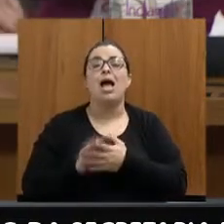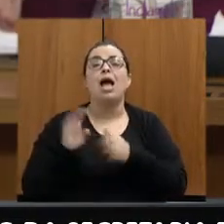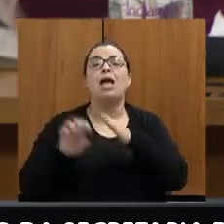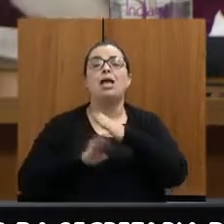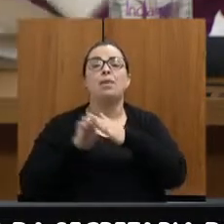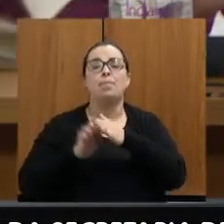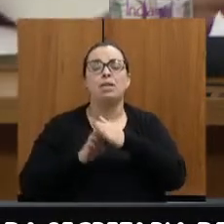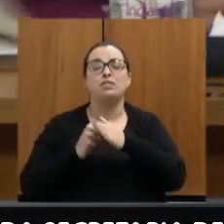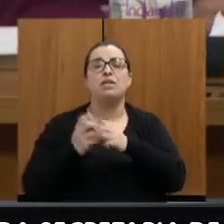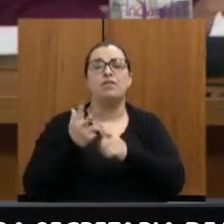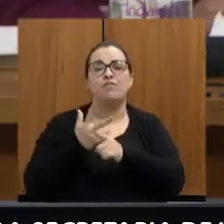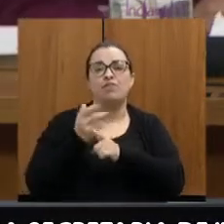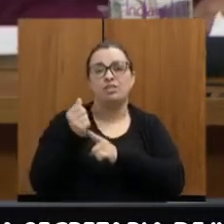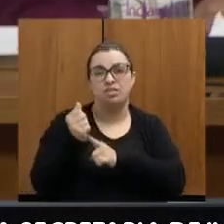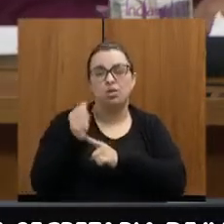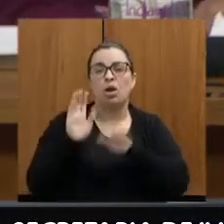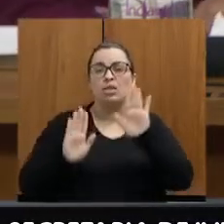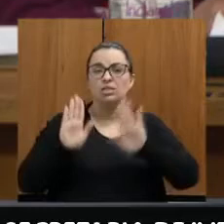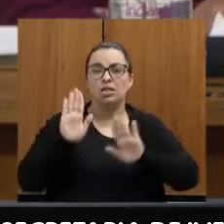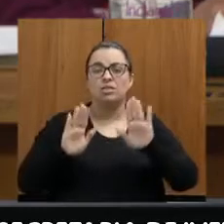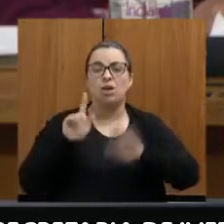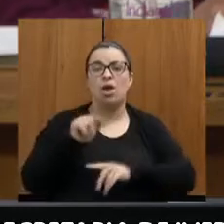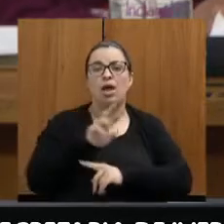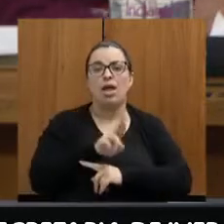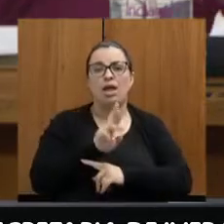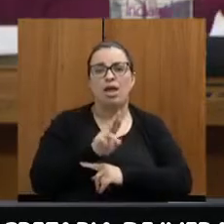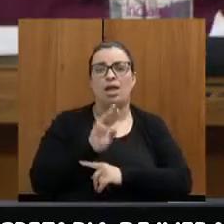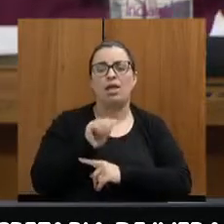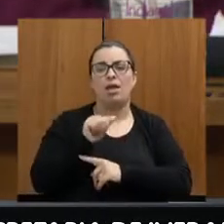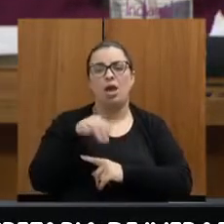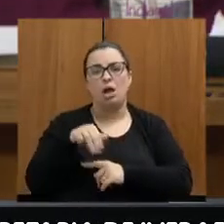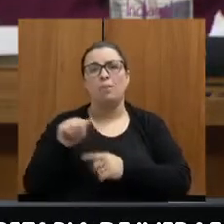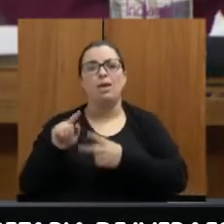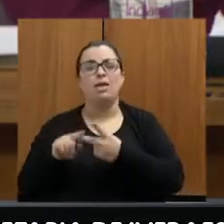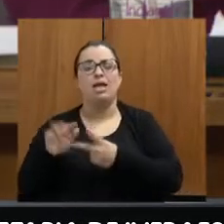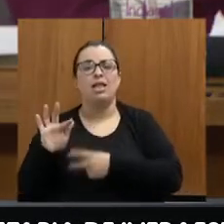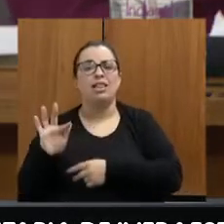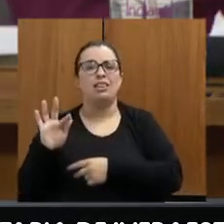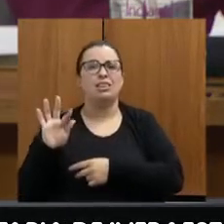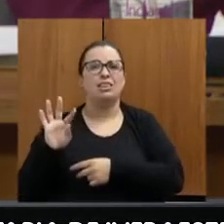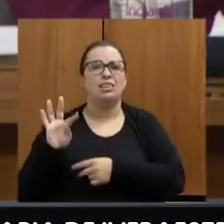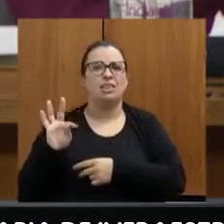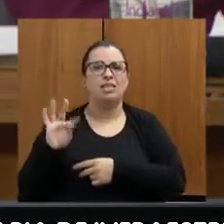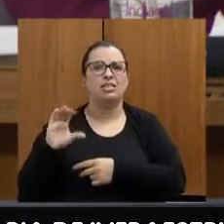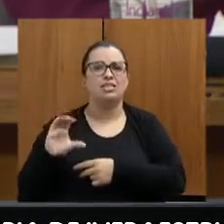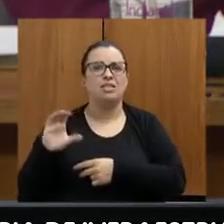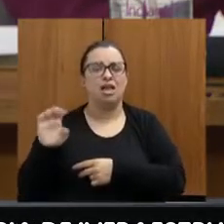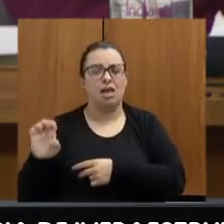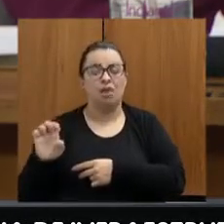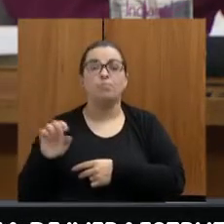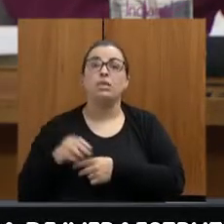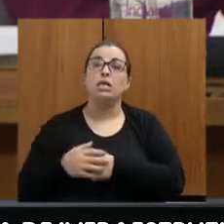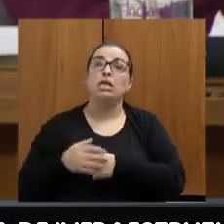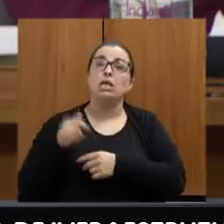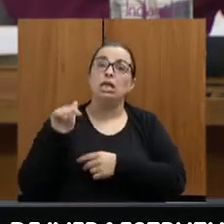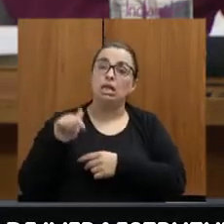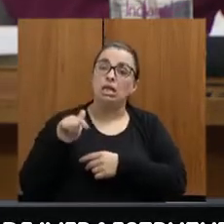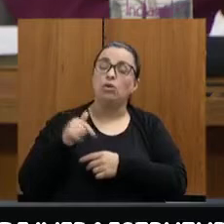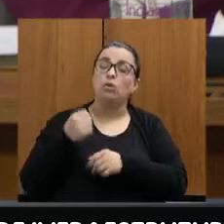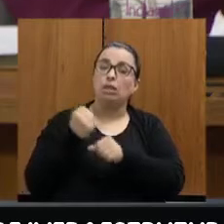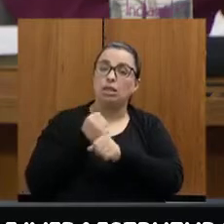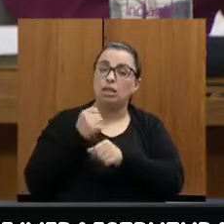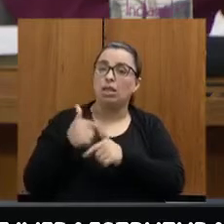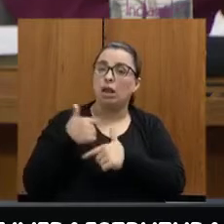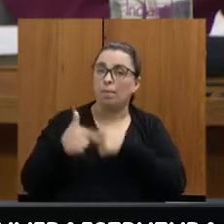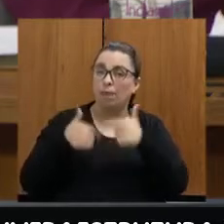EA CCL Então são empresas conhecidas do estado e que o trabalho está sendo realizado a